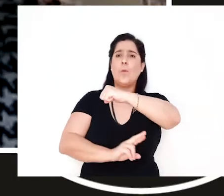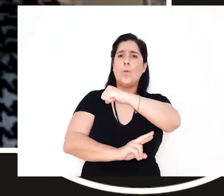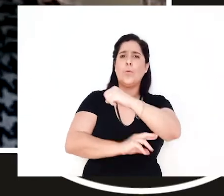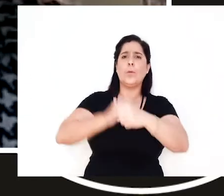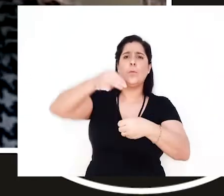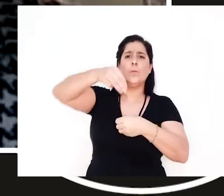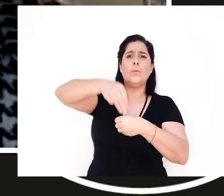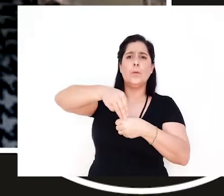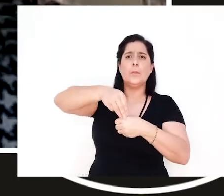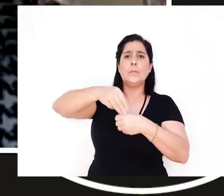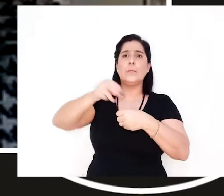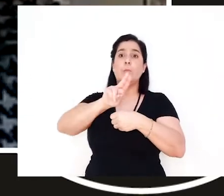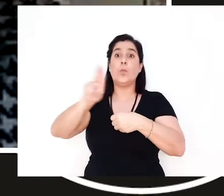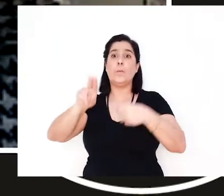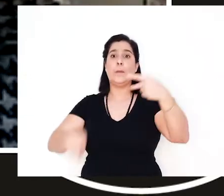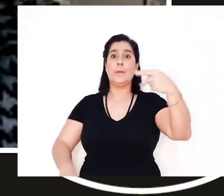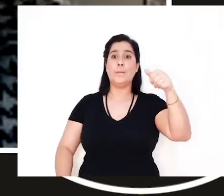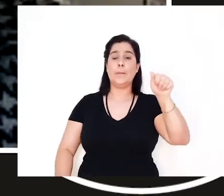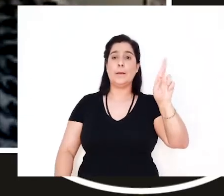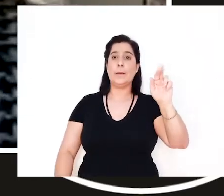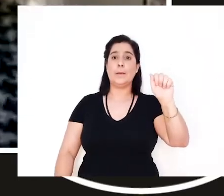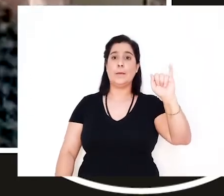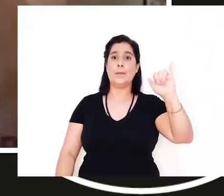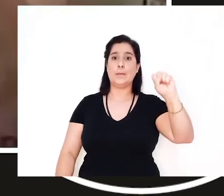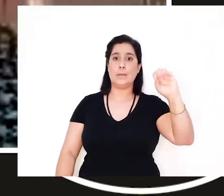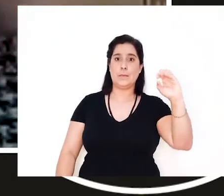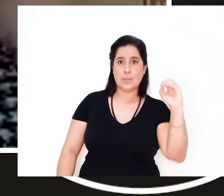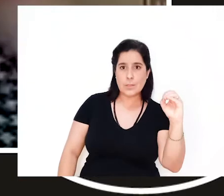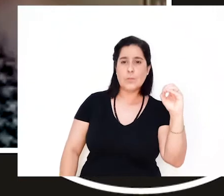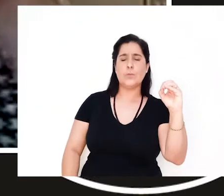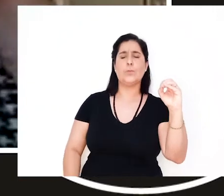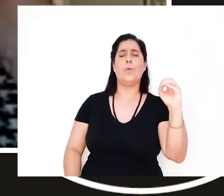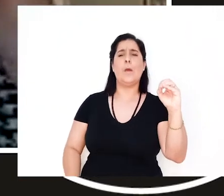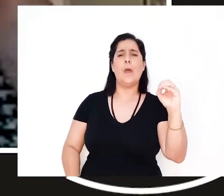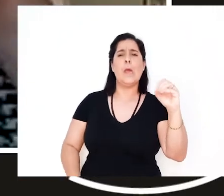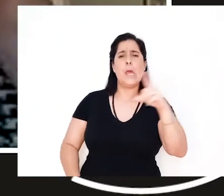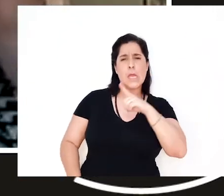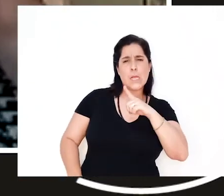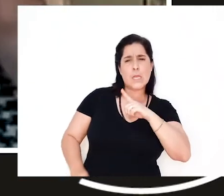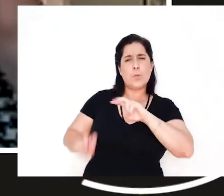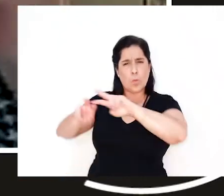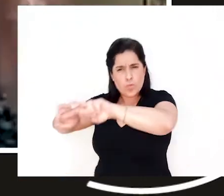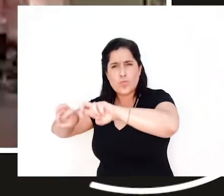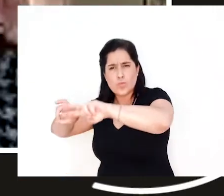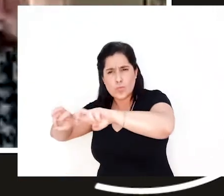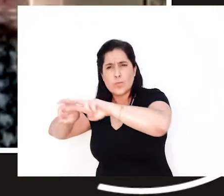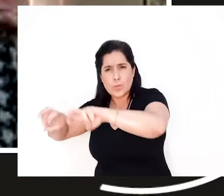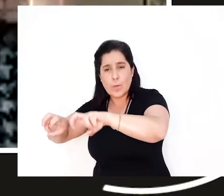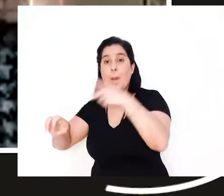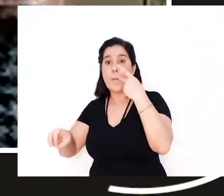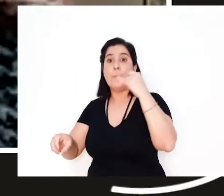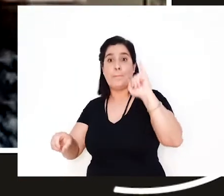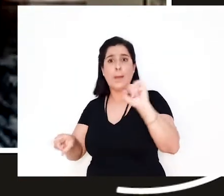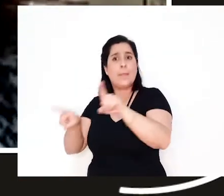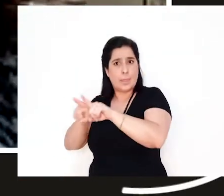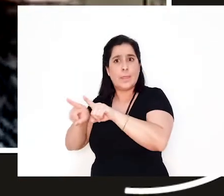município chamado Paraíso. Tinha muitos seringalhistas que se instalaram naquela região depois da guerra. Então,